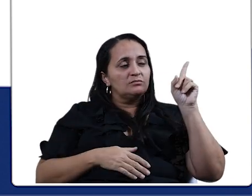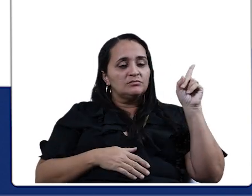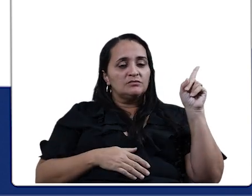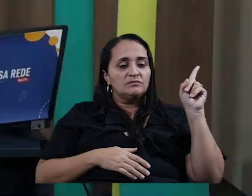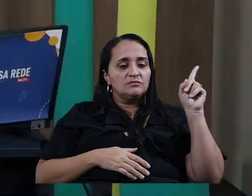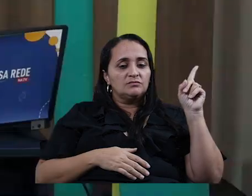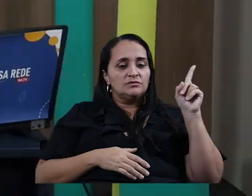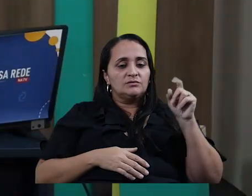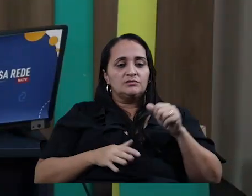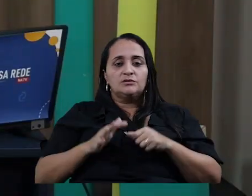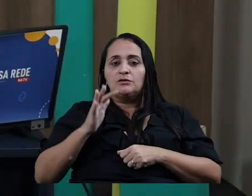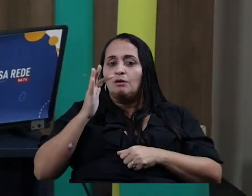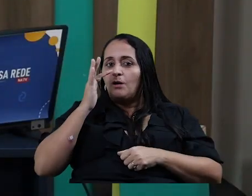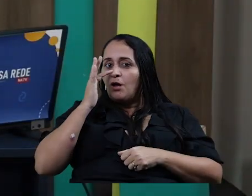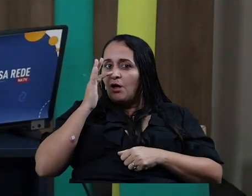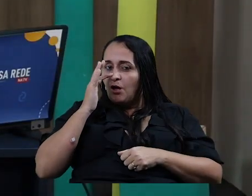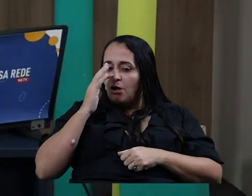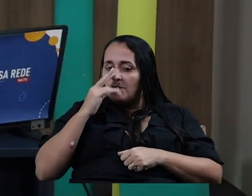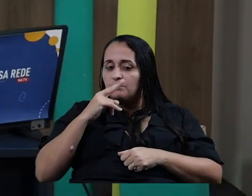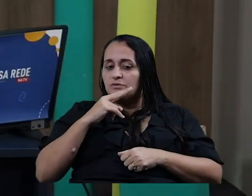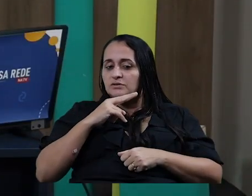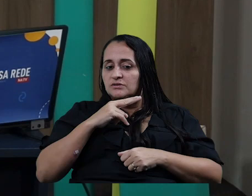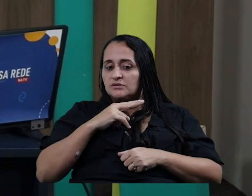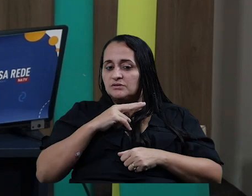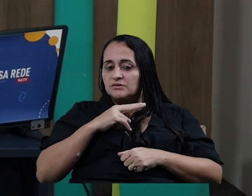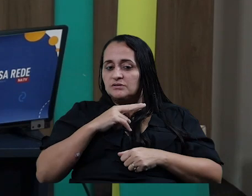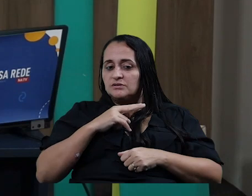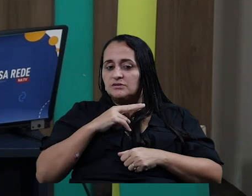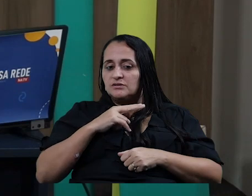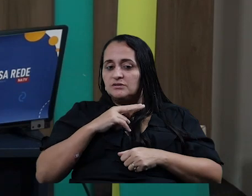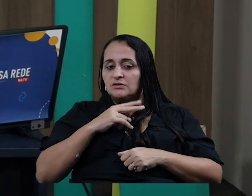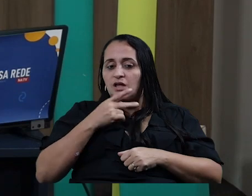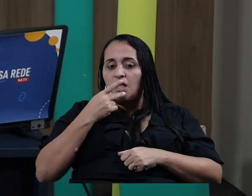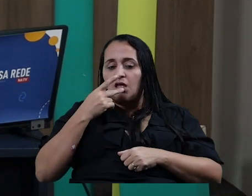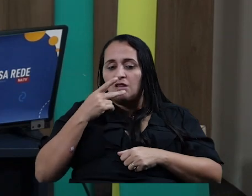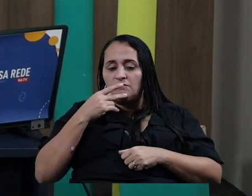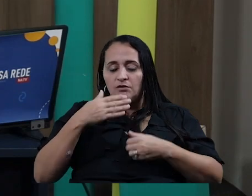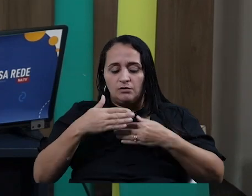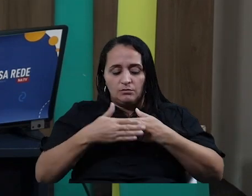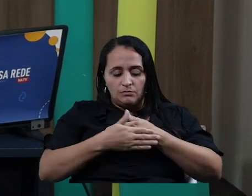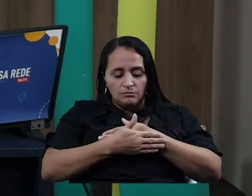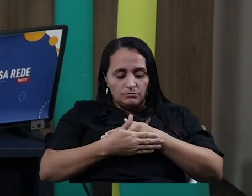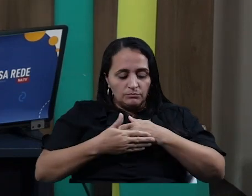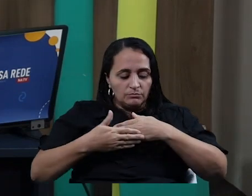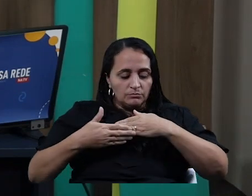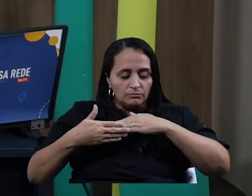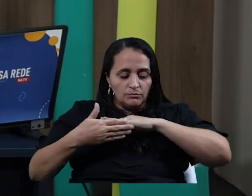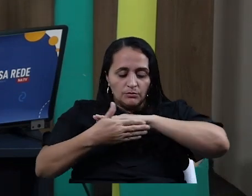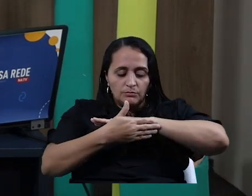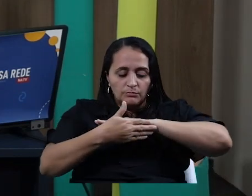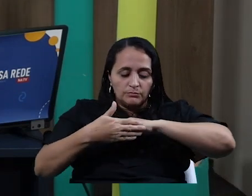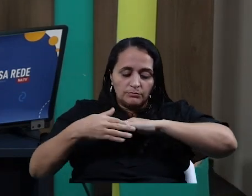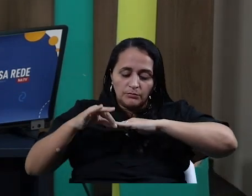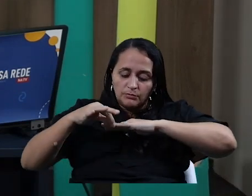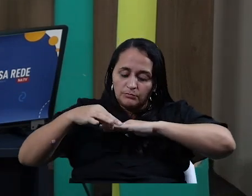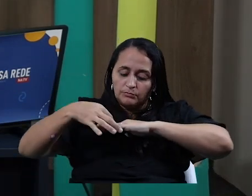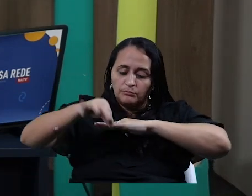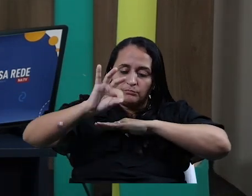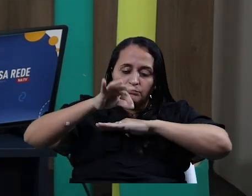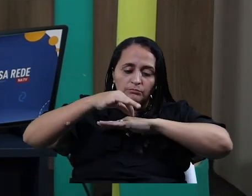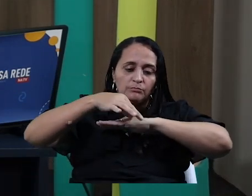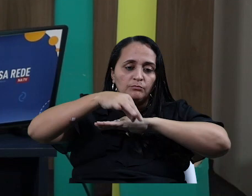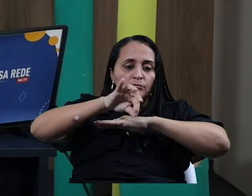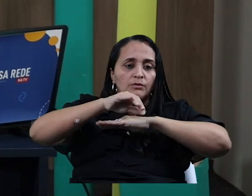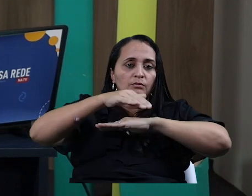certo? Observe. Ele disse que o ábaco, a pessoa colou os adesivos no